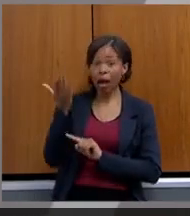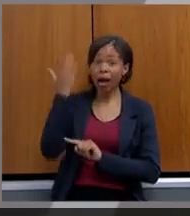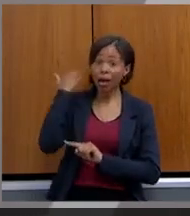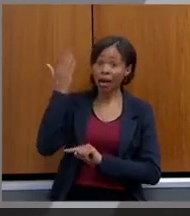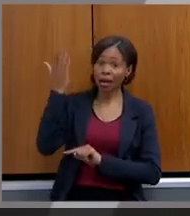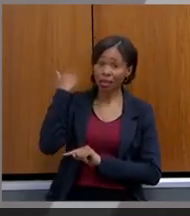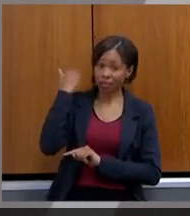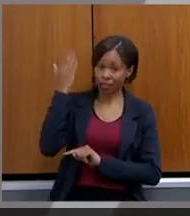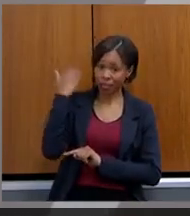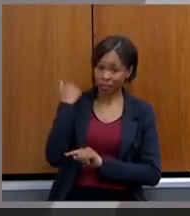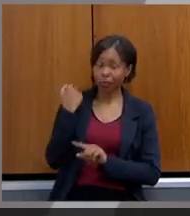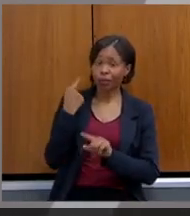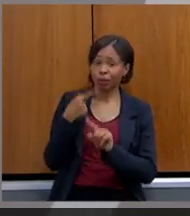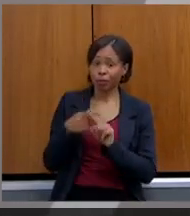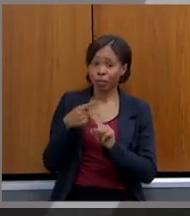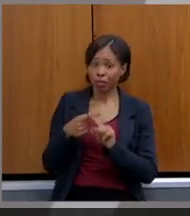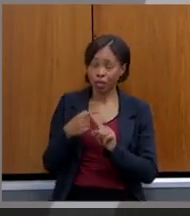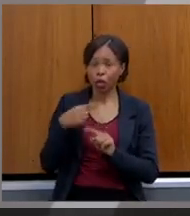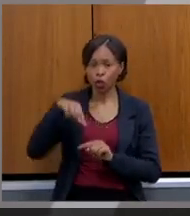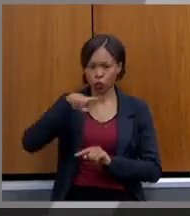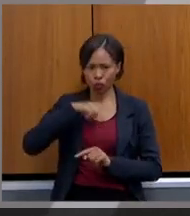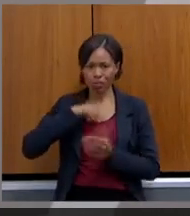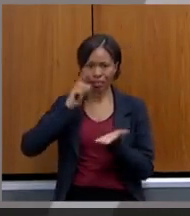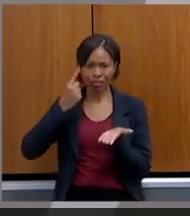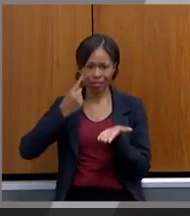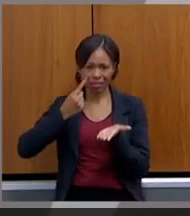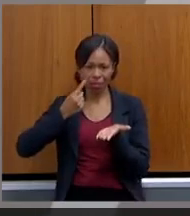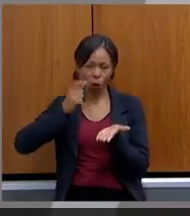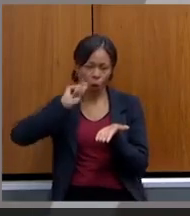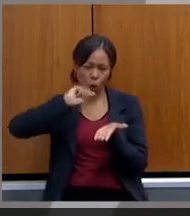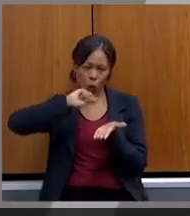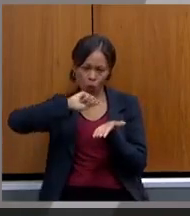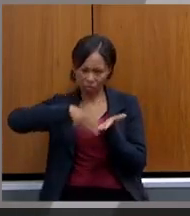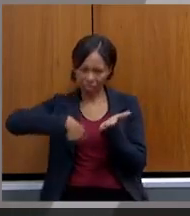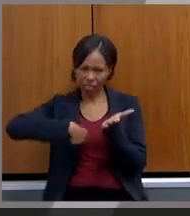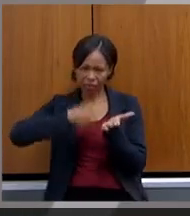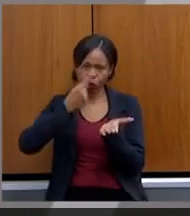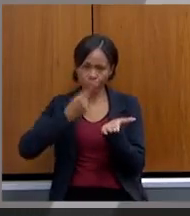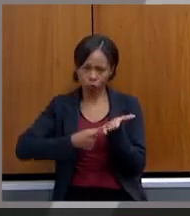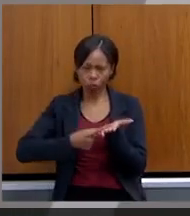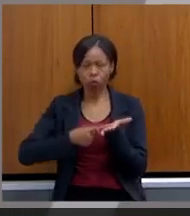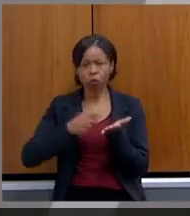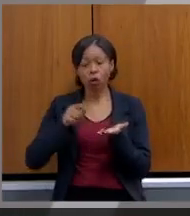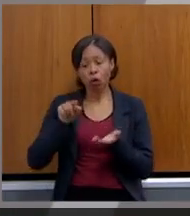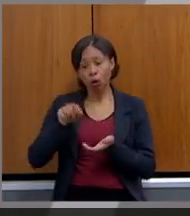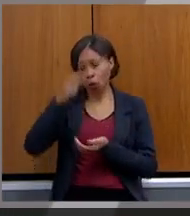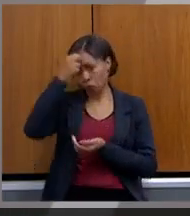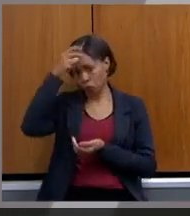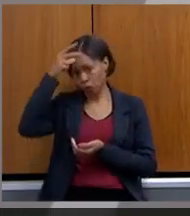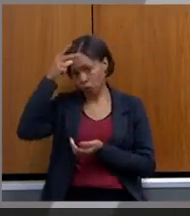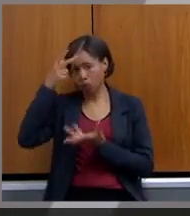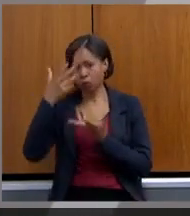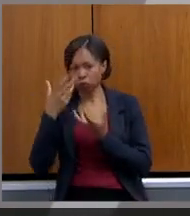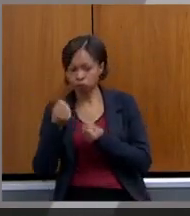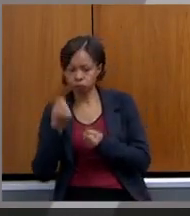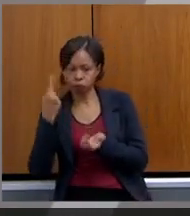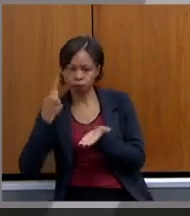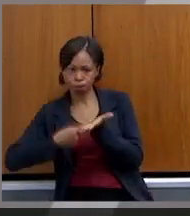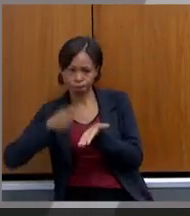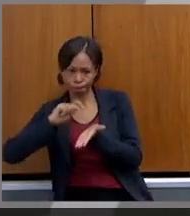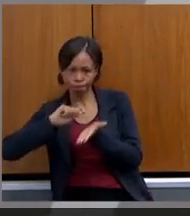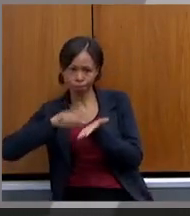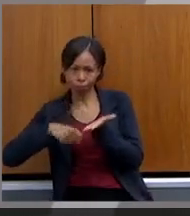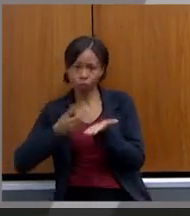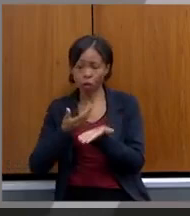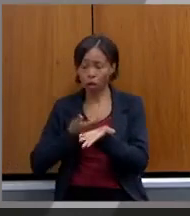época é que a gente assinava um compromisso também de municipalizar o município assumir os compromissos que o estado assumirá de